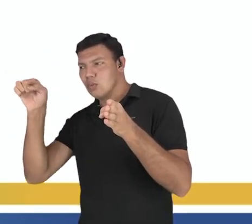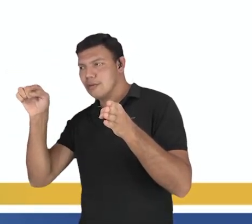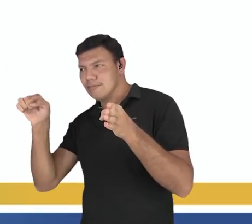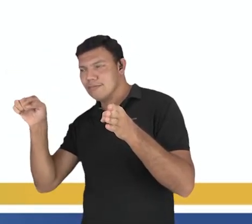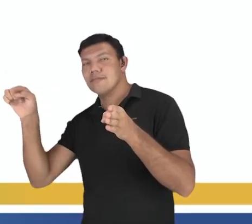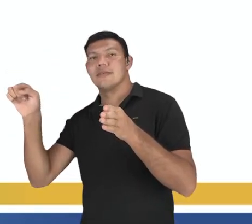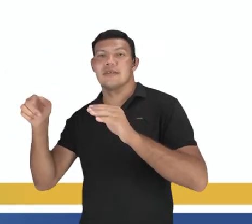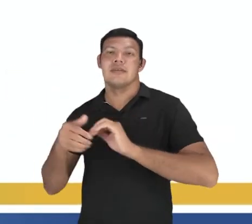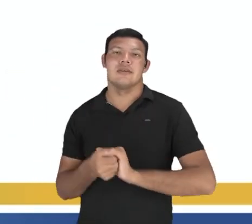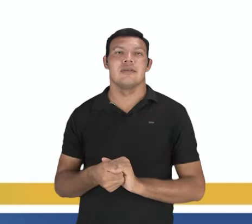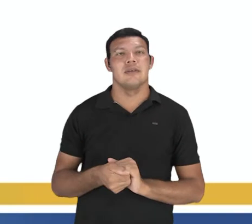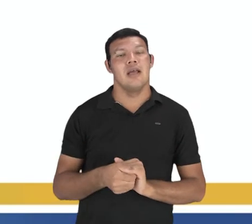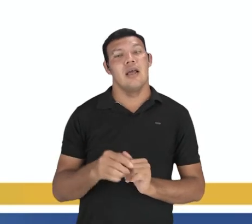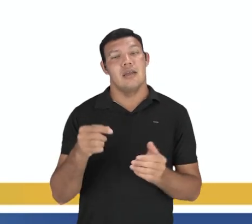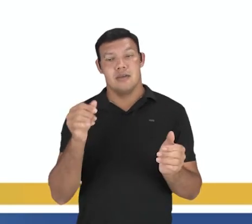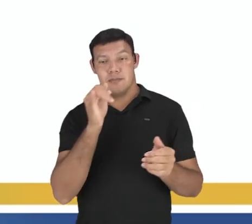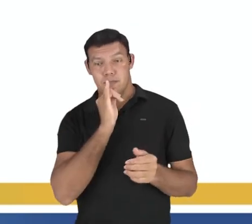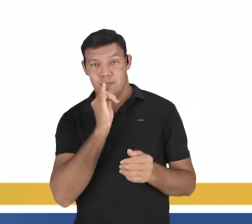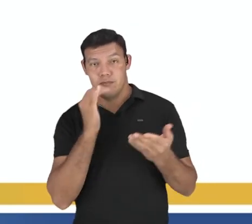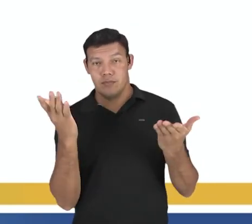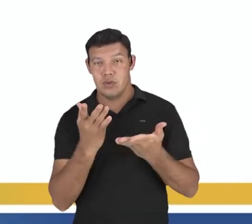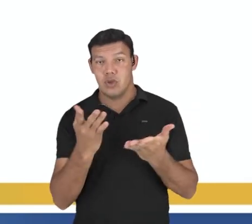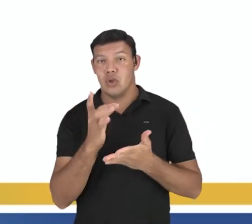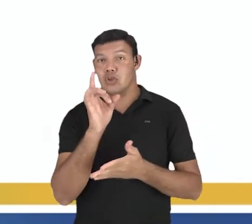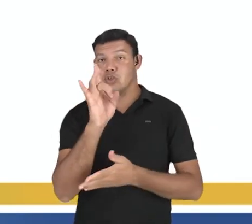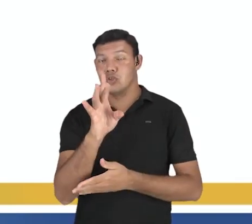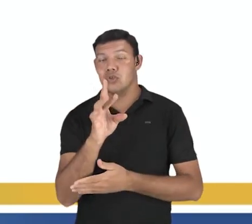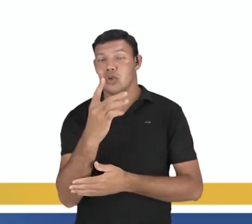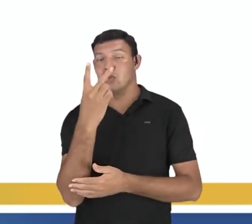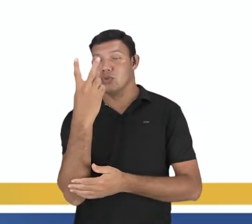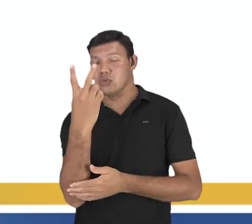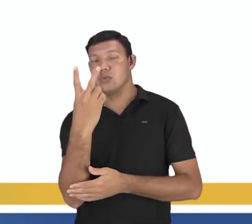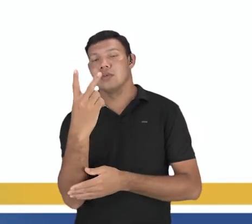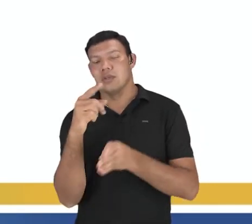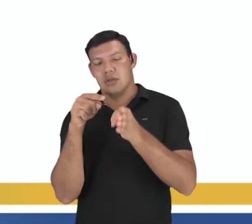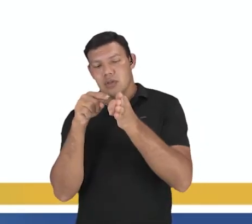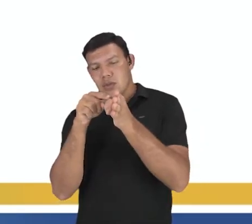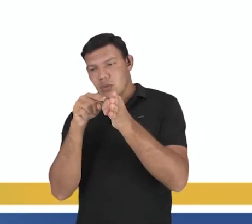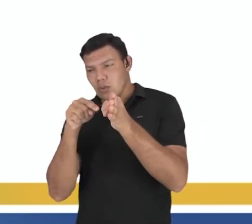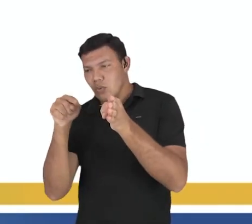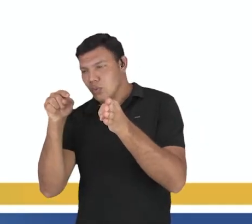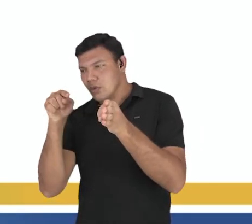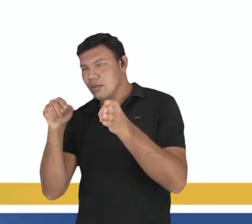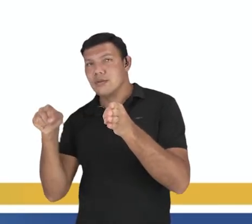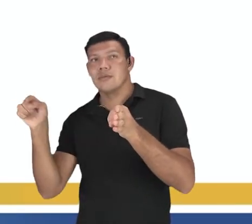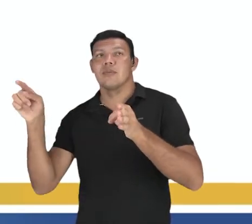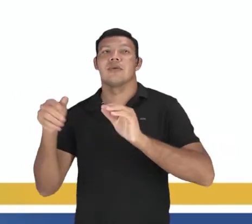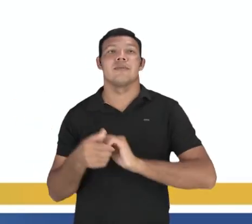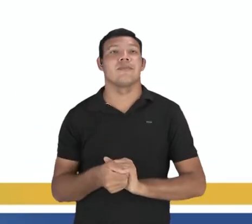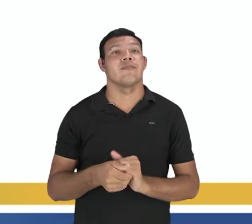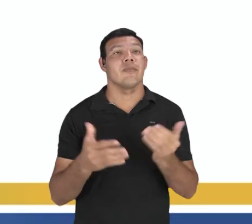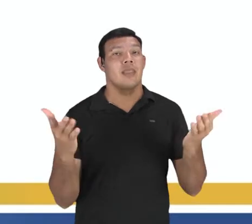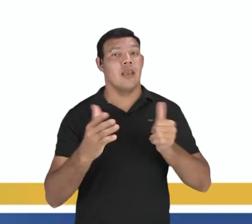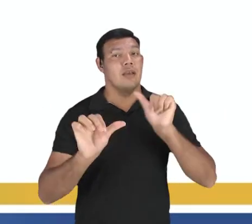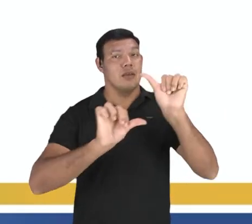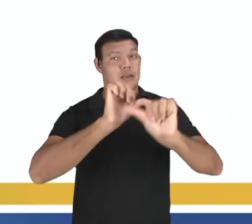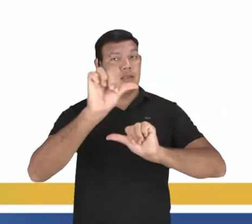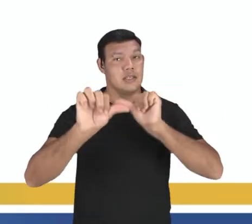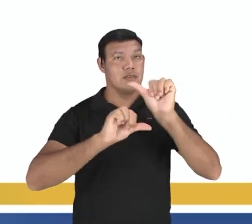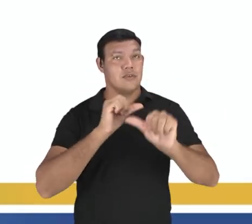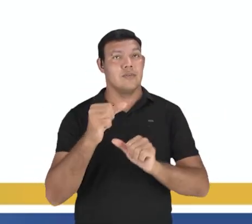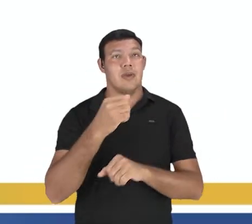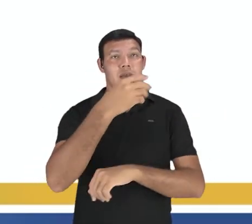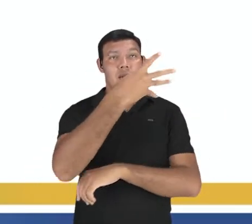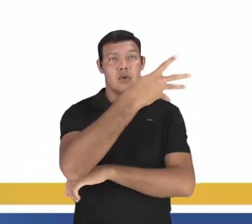minha, são dou duas casinhas e eu quero transformar 423 metros em quilômetros